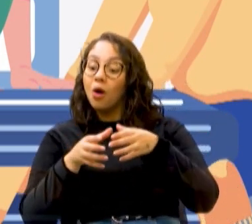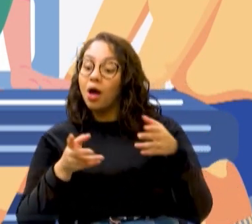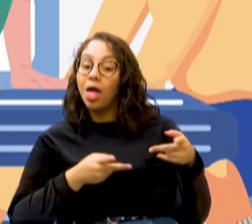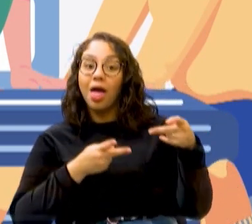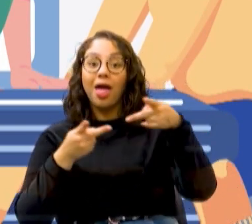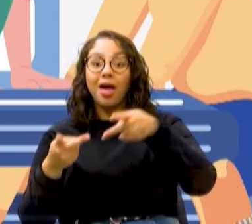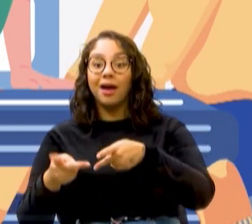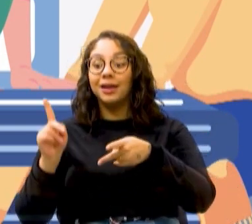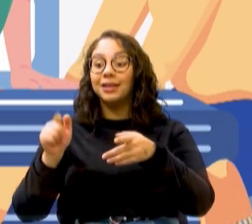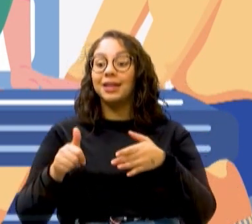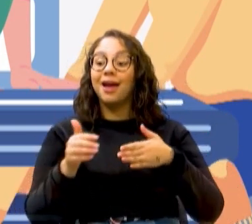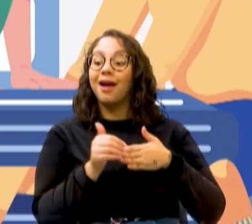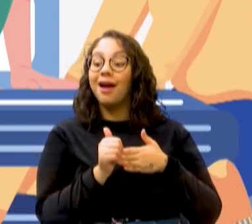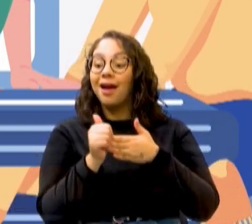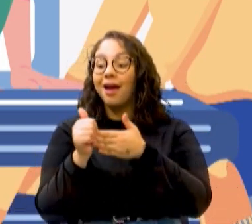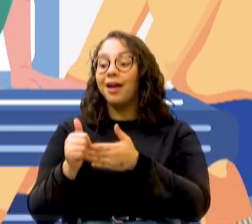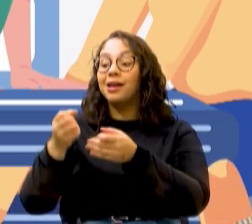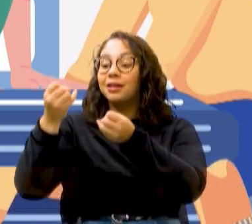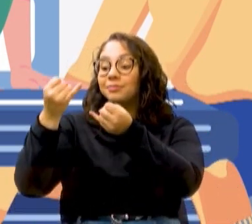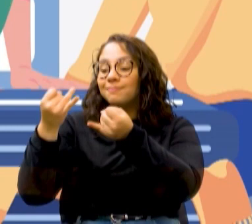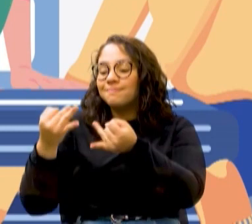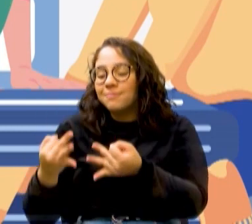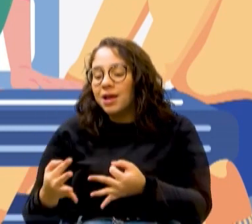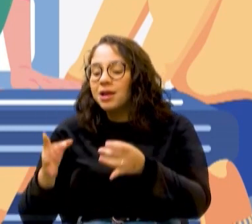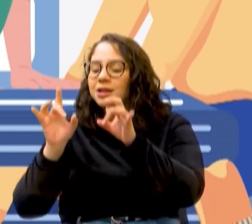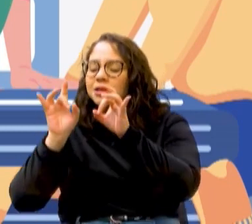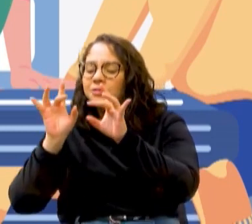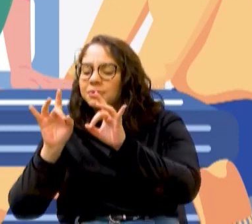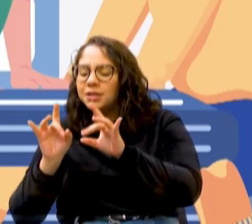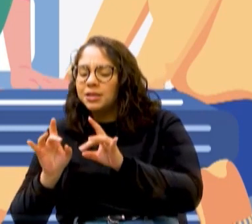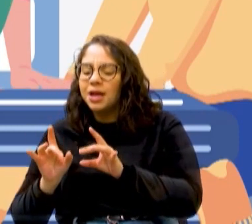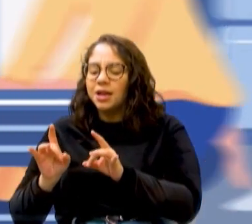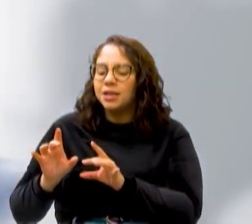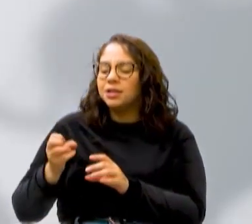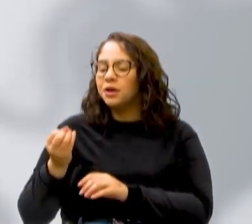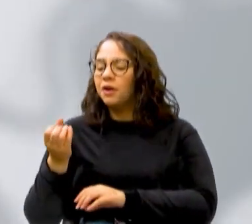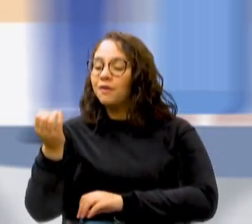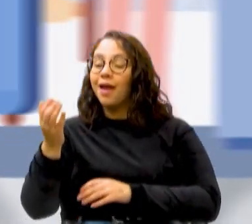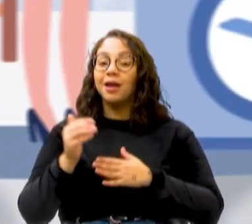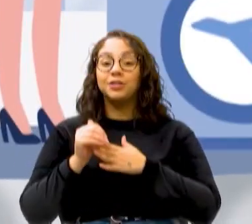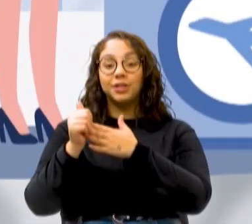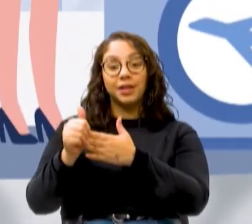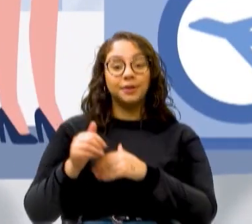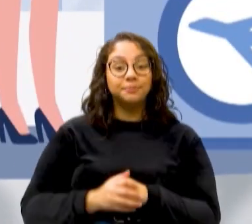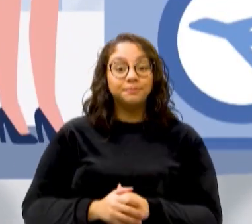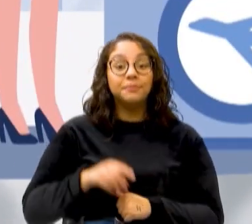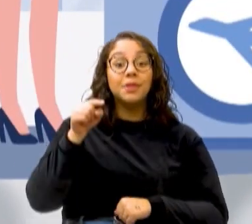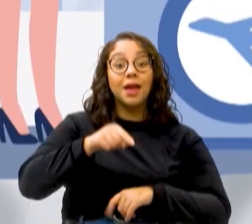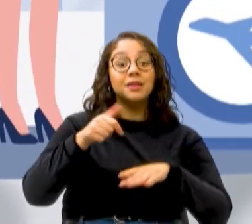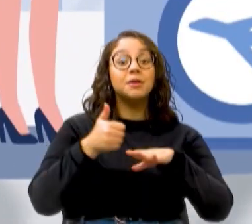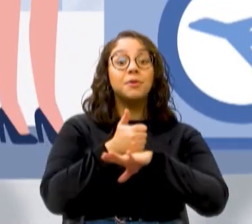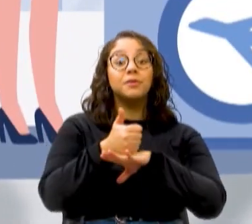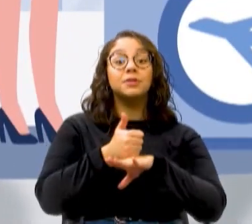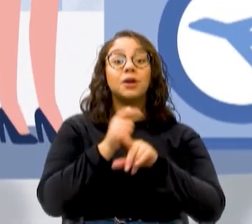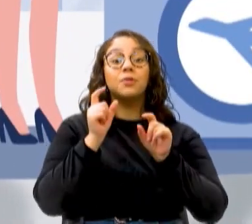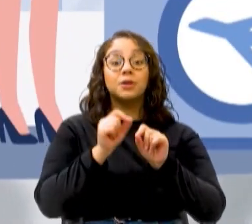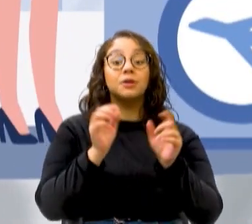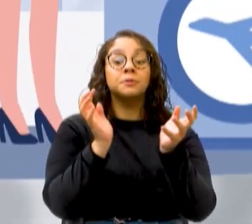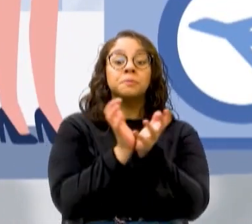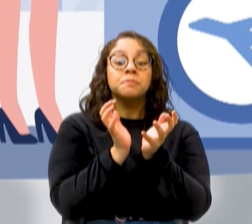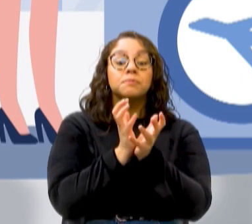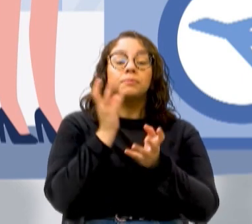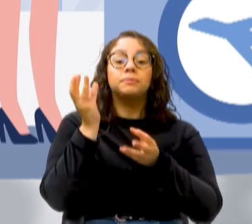visitada servindo de anfitrião um especialista em viagens guiadas essa profissão pode ser